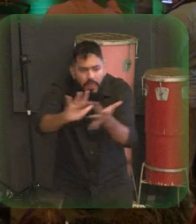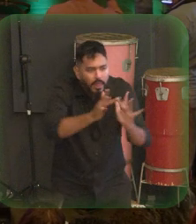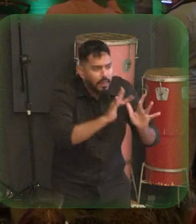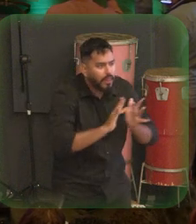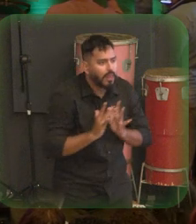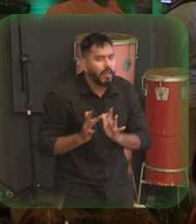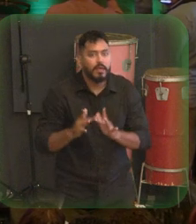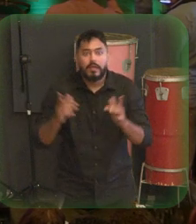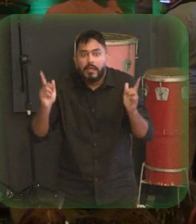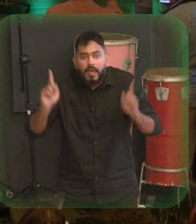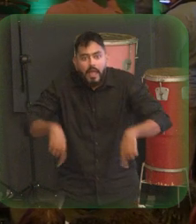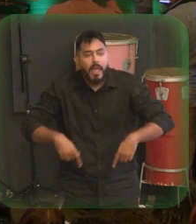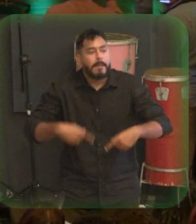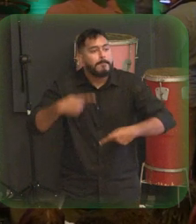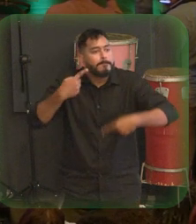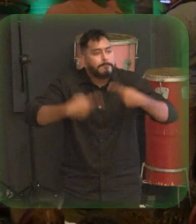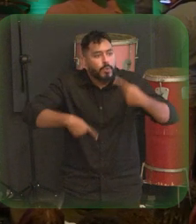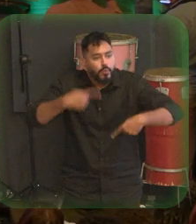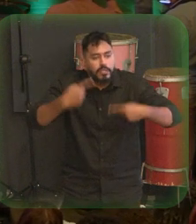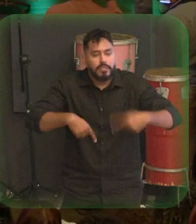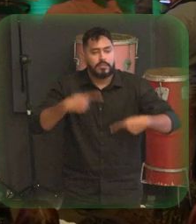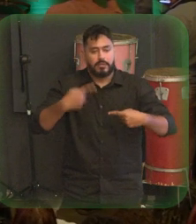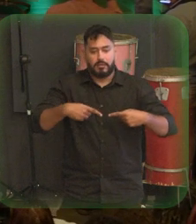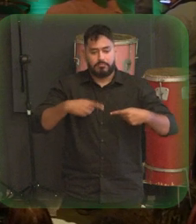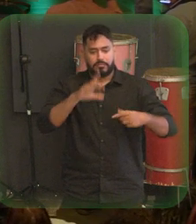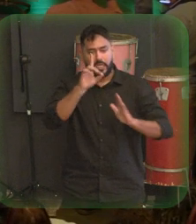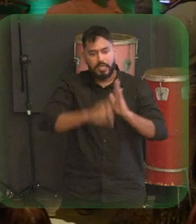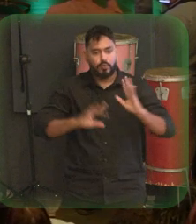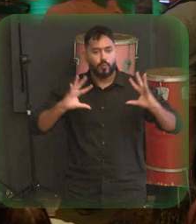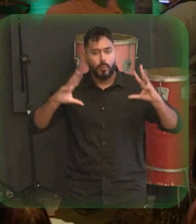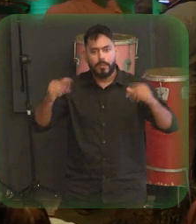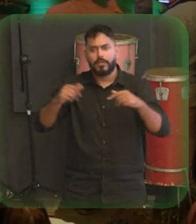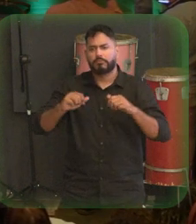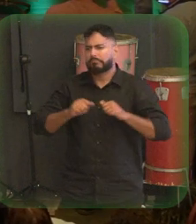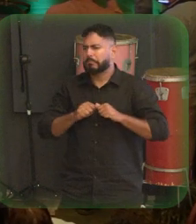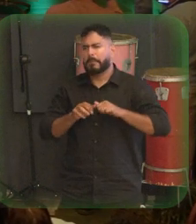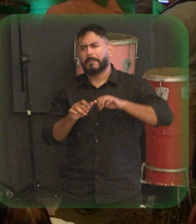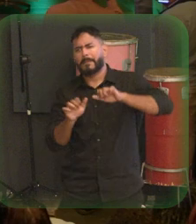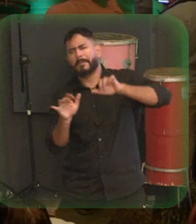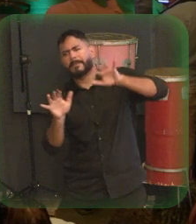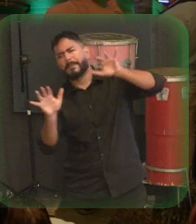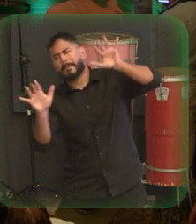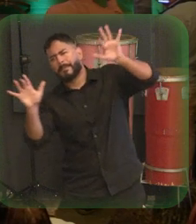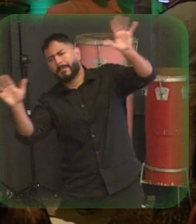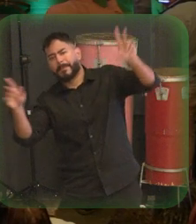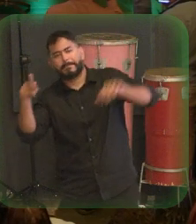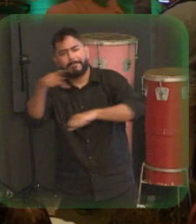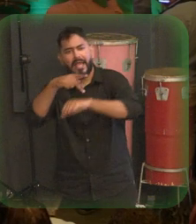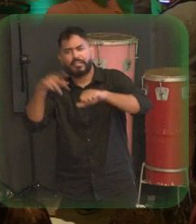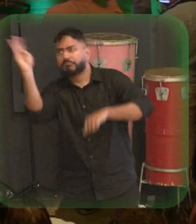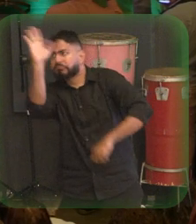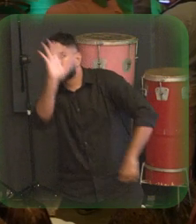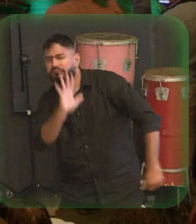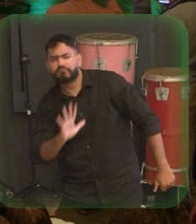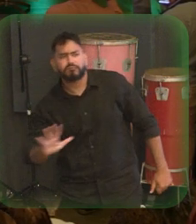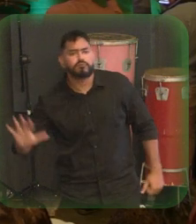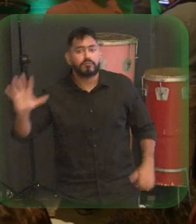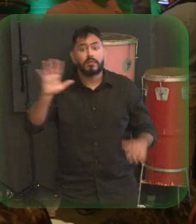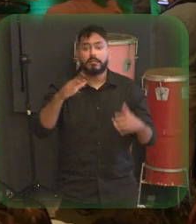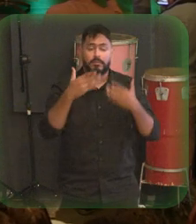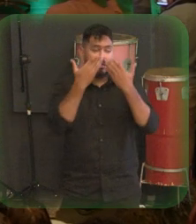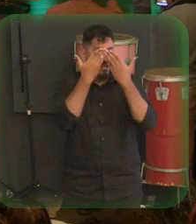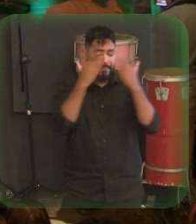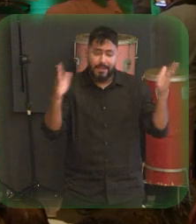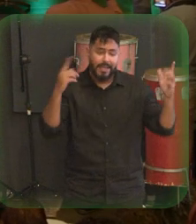possibilidade da política nacional de direitos humanos se estender para todos os cantos do país. Então, eu quero dizer que nós estamos abertos a ideias,